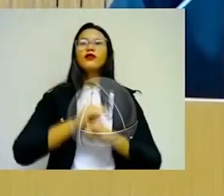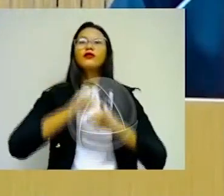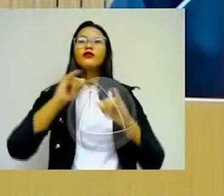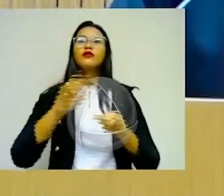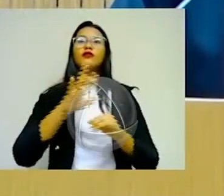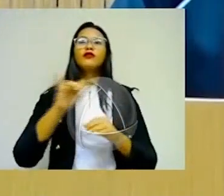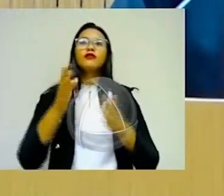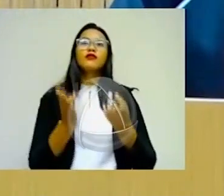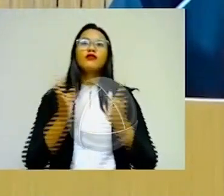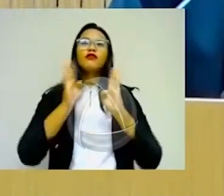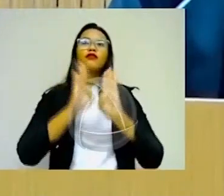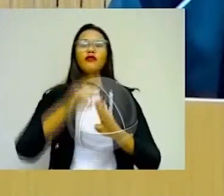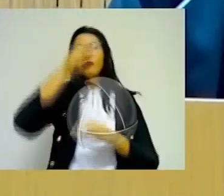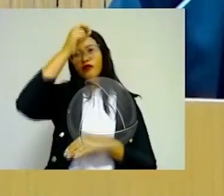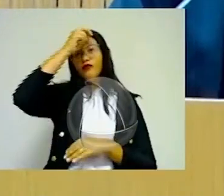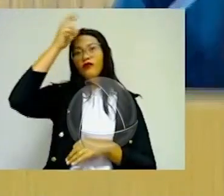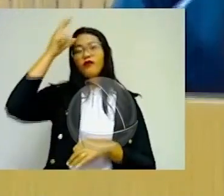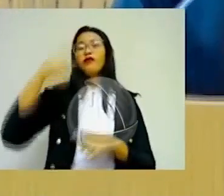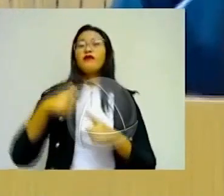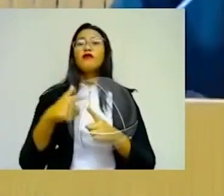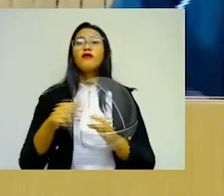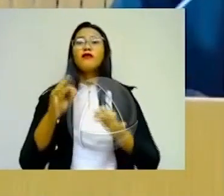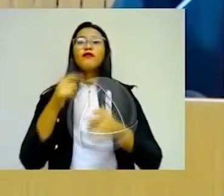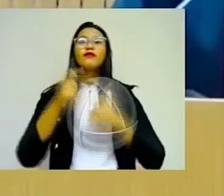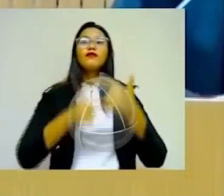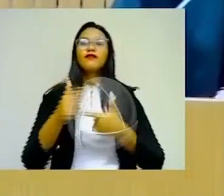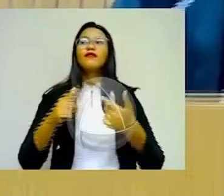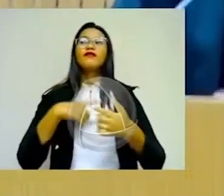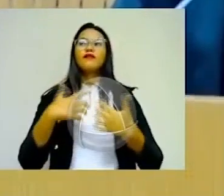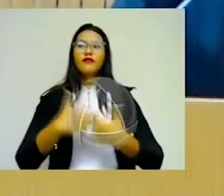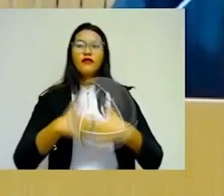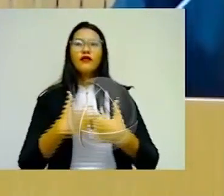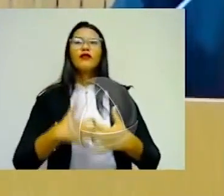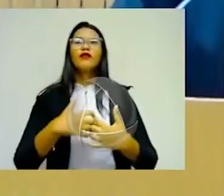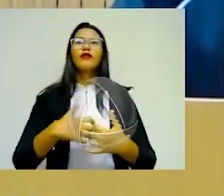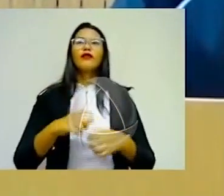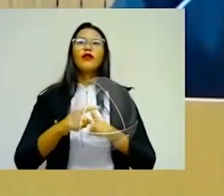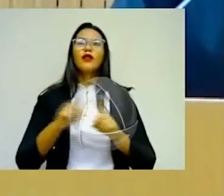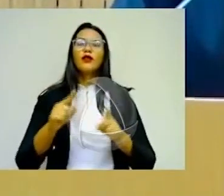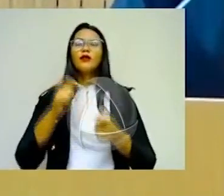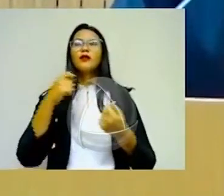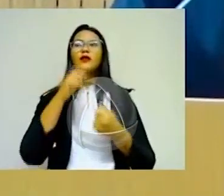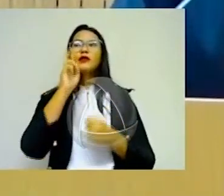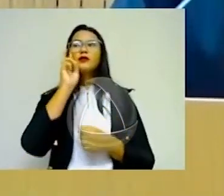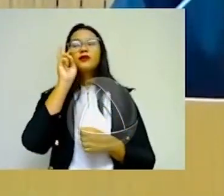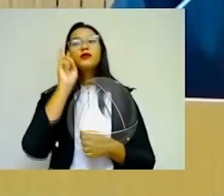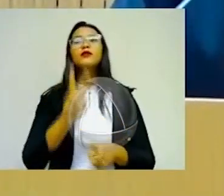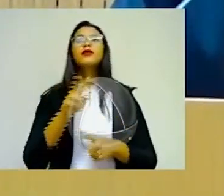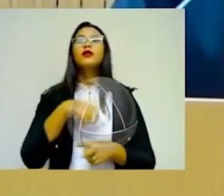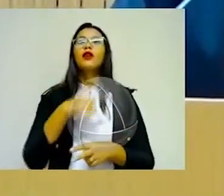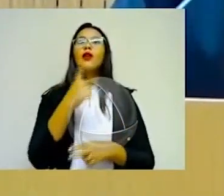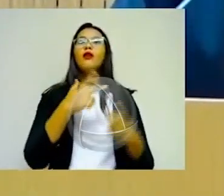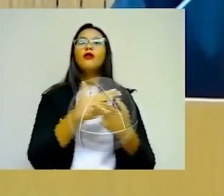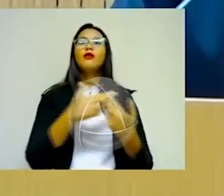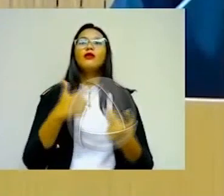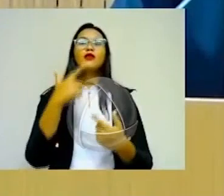visto um prefeito anunciar que ia fechar as portas da prefeitura. Mesmo com todos os serviços funcionando, isso é muito simbólico